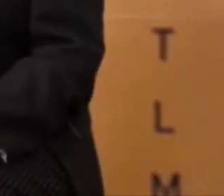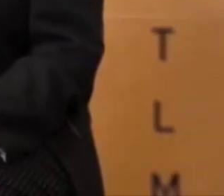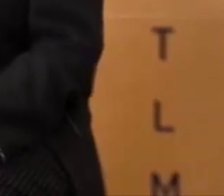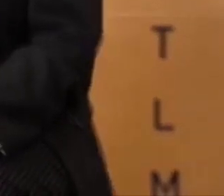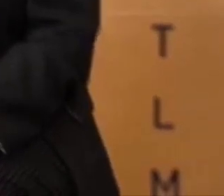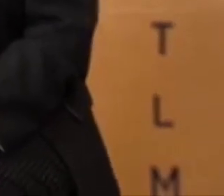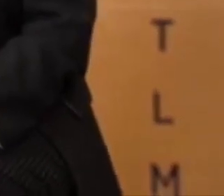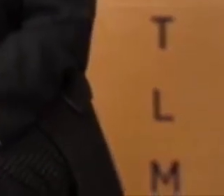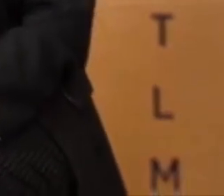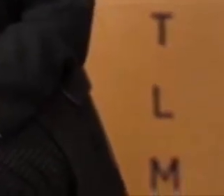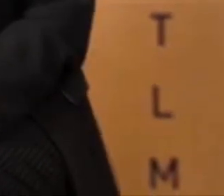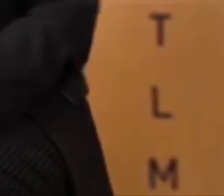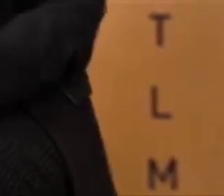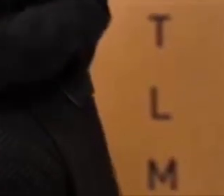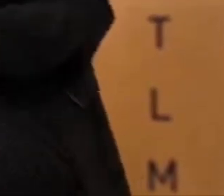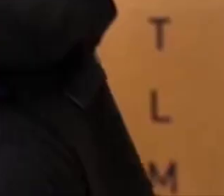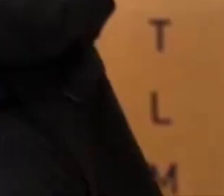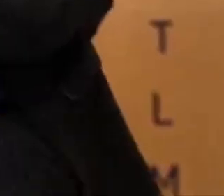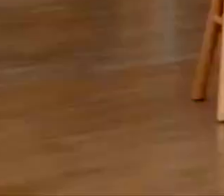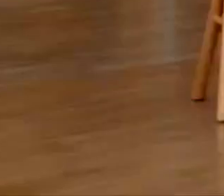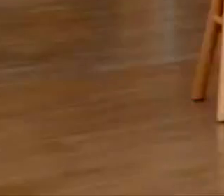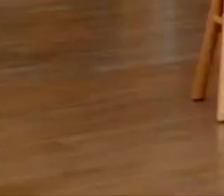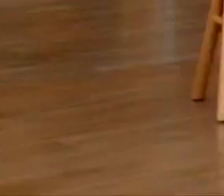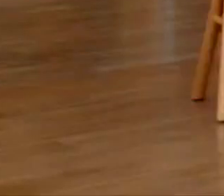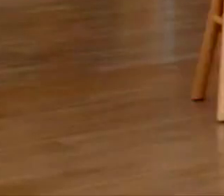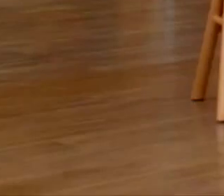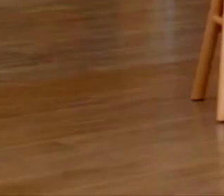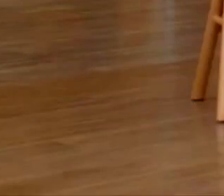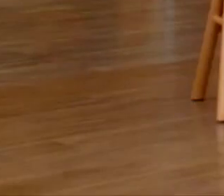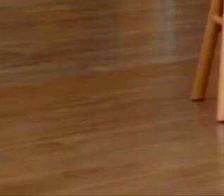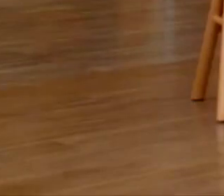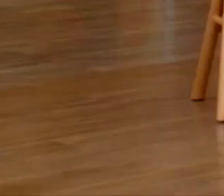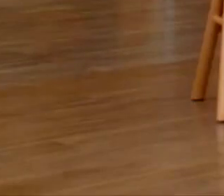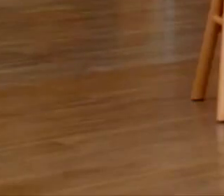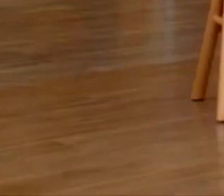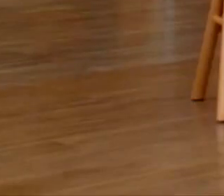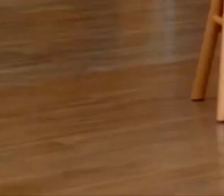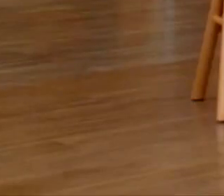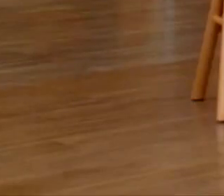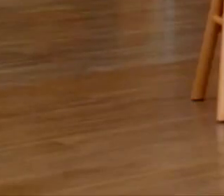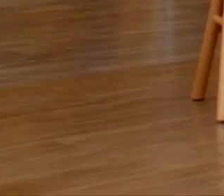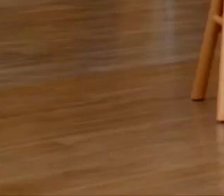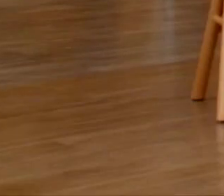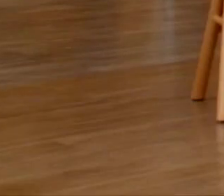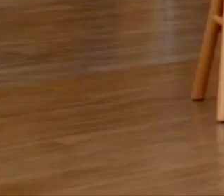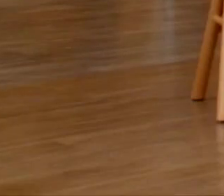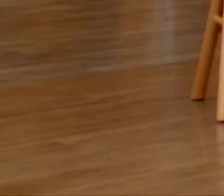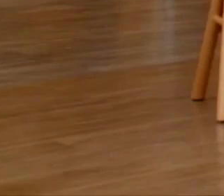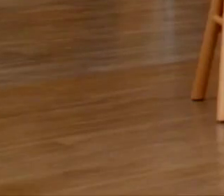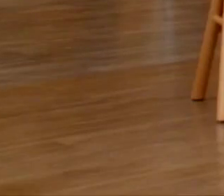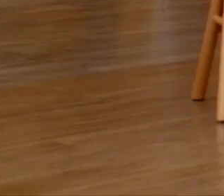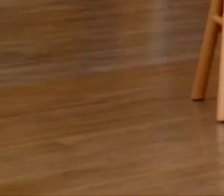Seja bem-vinda, Ju, fica à vontade. Muito obrigada.